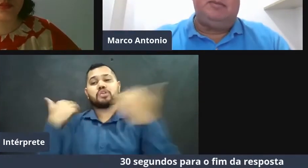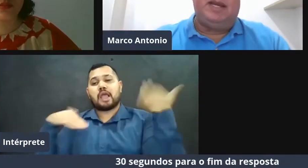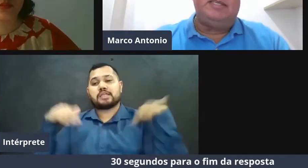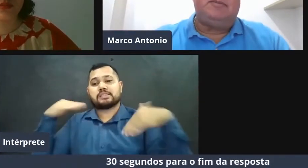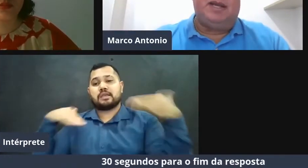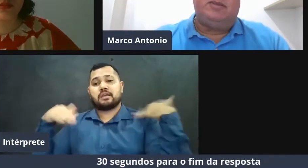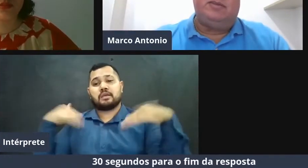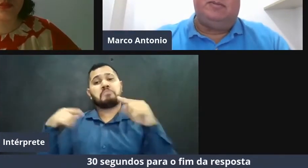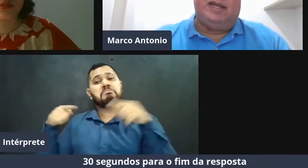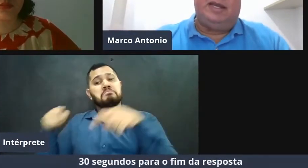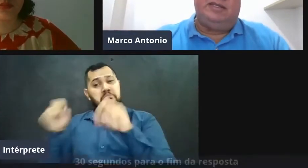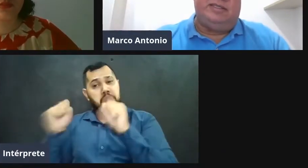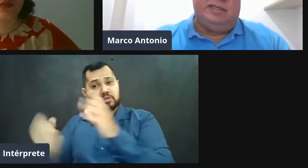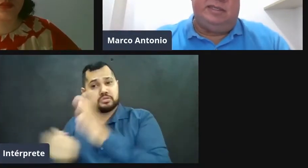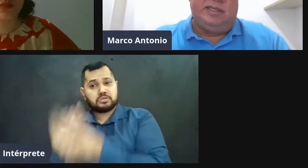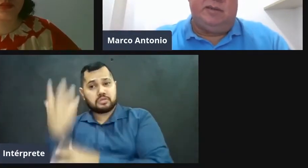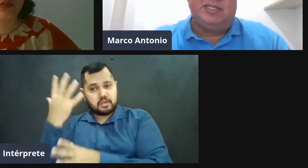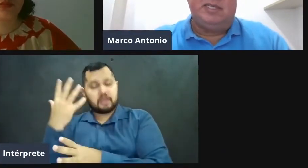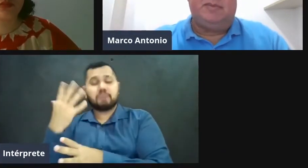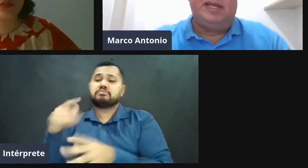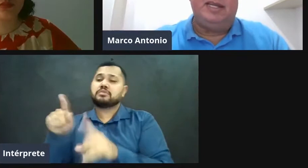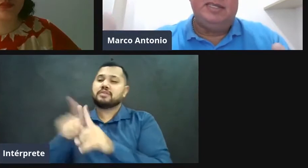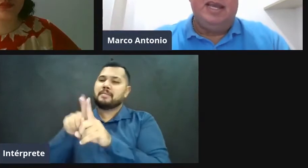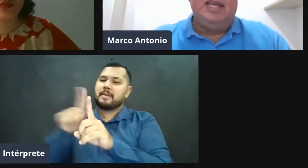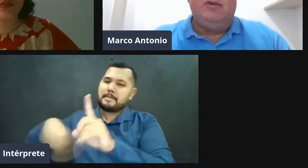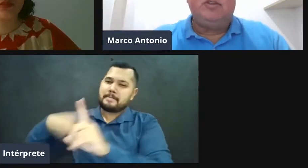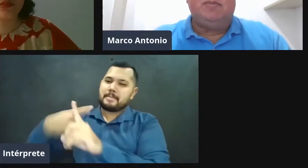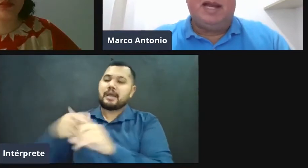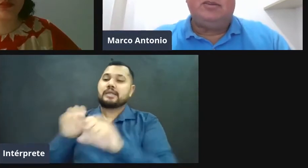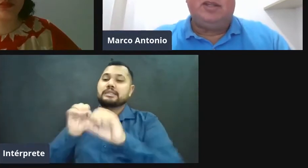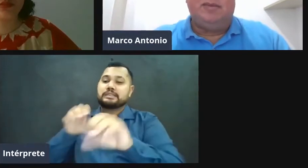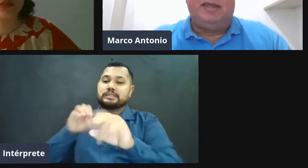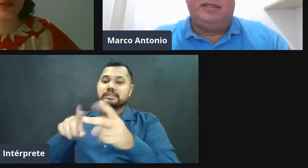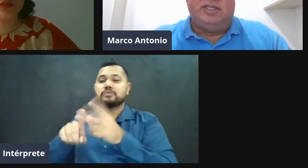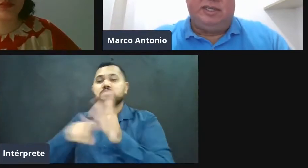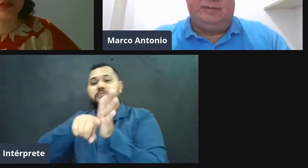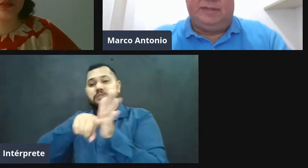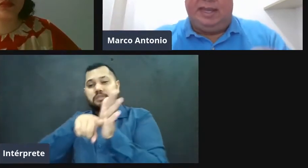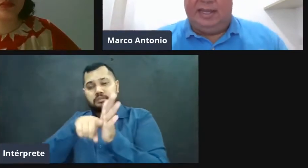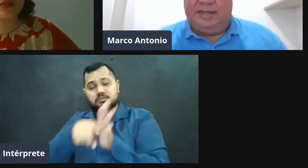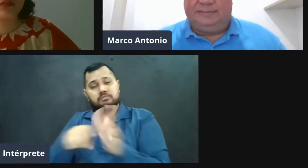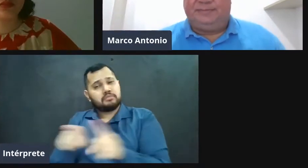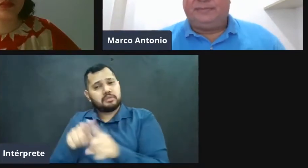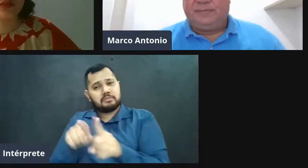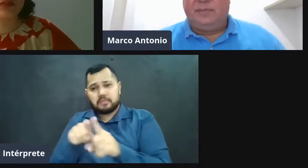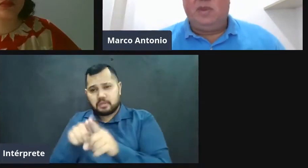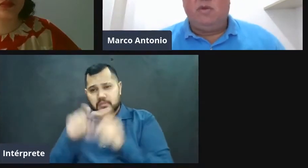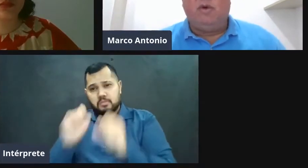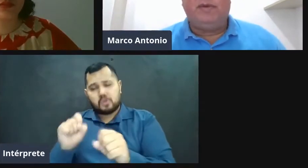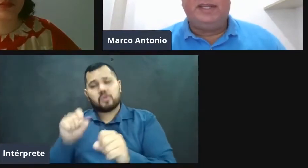vai ter disponibilidade de mais espaços de ensino e pesquisa para eles, e um espaço também de